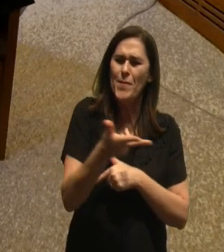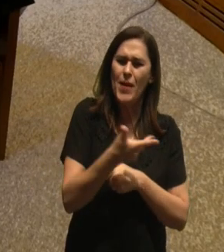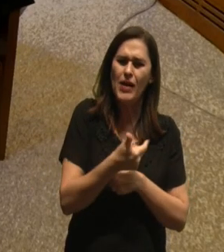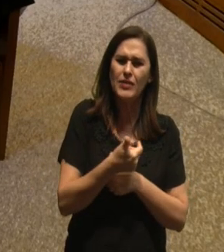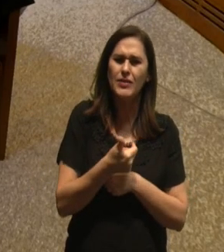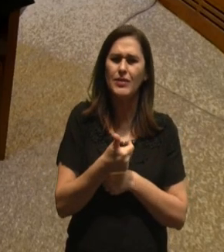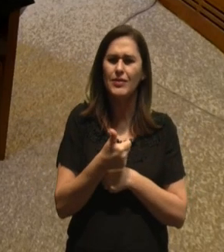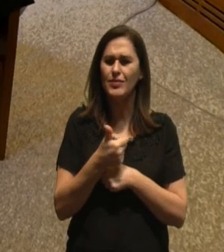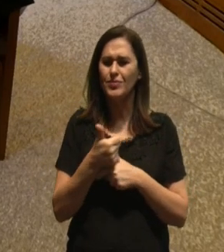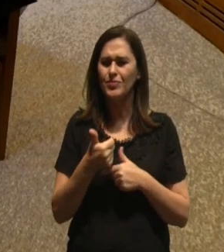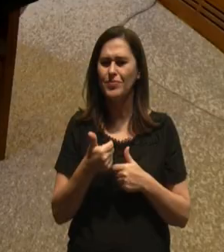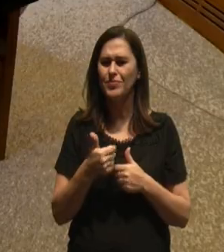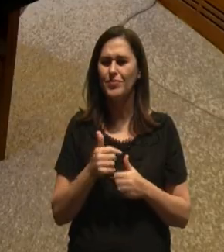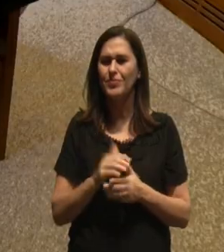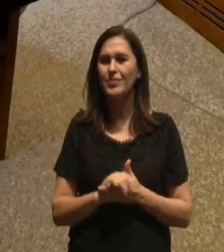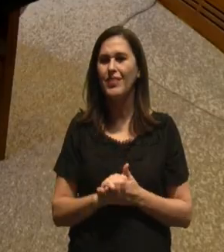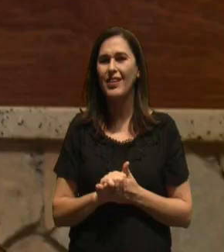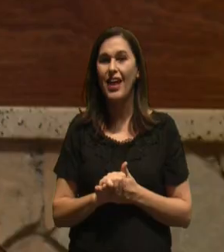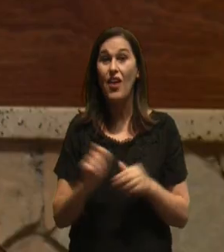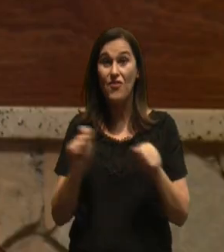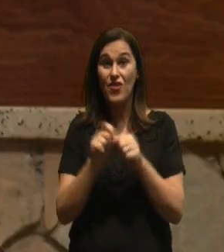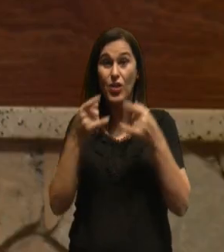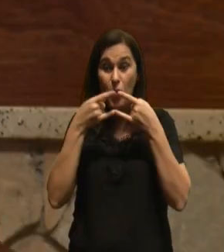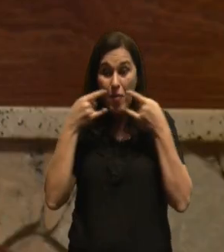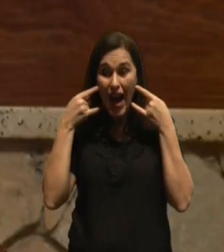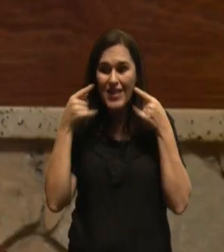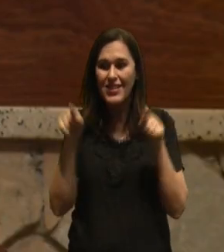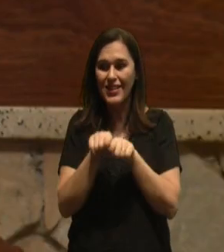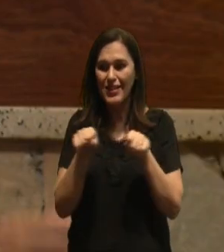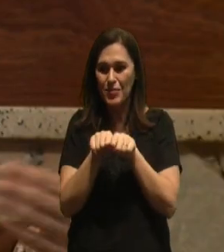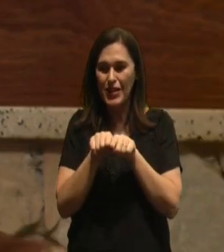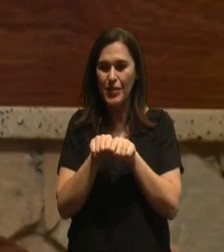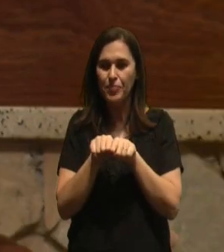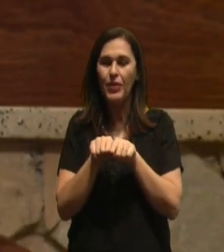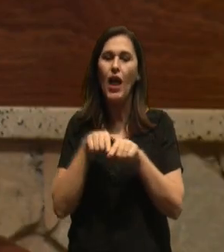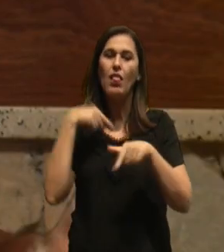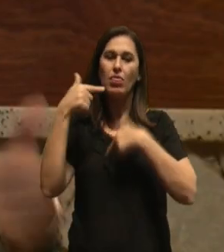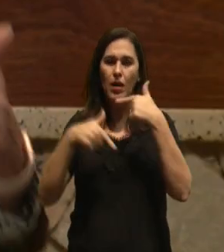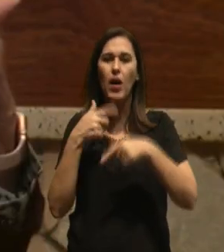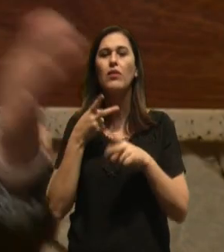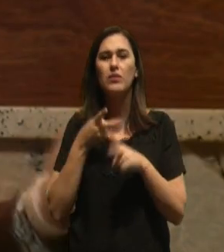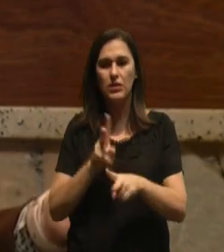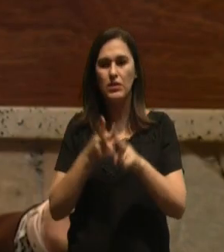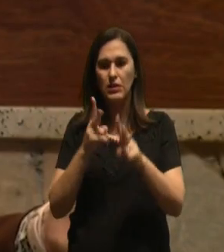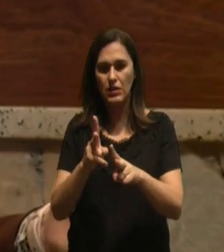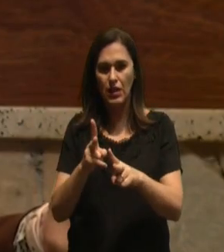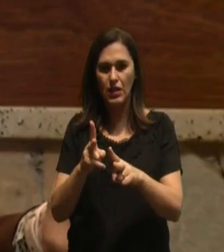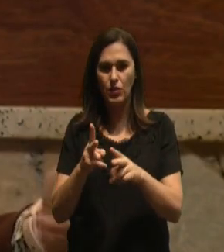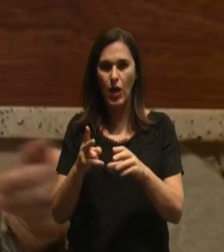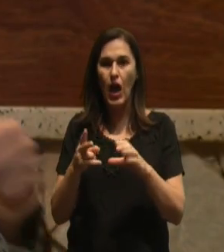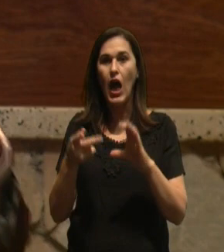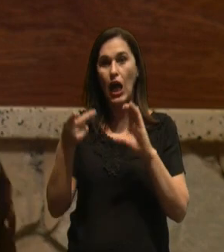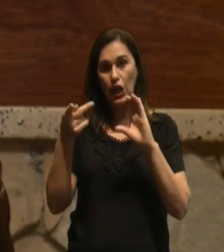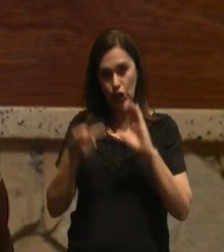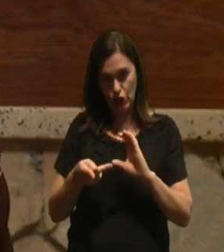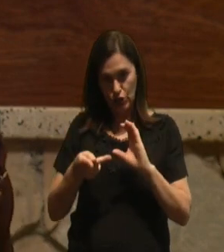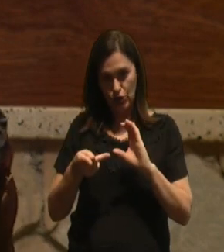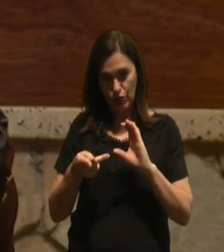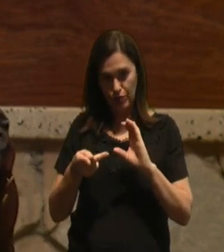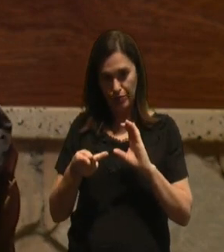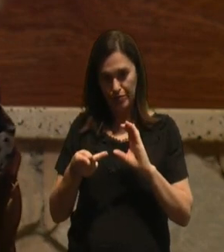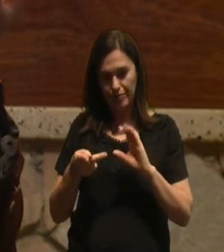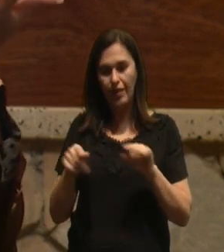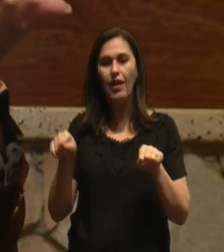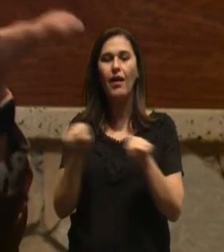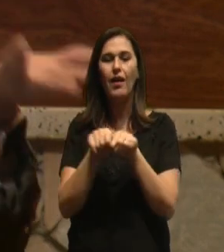respeito a máscaras. A irmã podia falar um pouquinho disso? Exato. Nós já temos um trabalho já permanente com a Cristolândia, tá? E